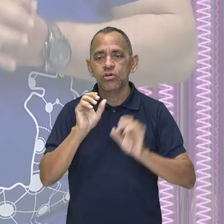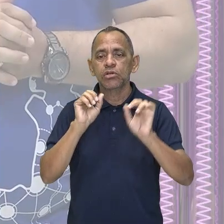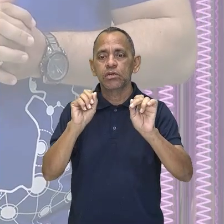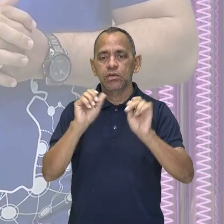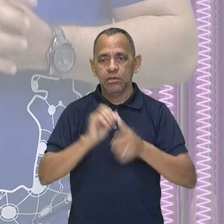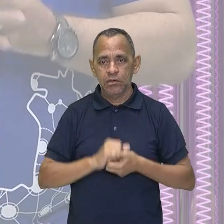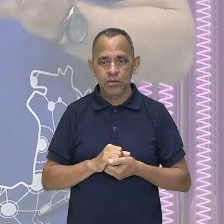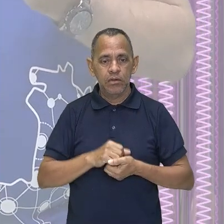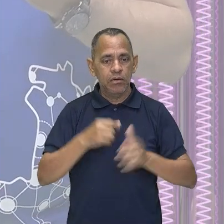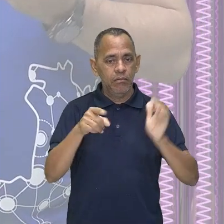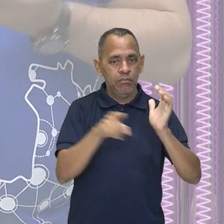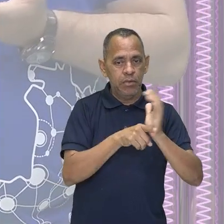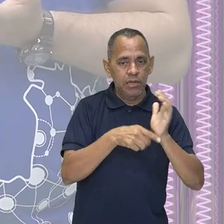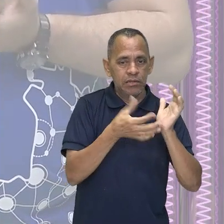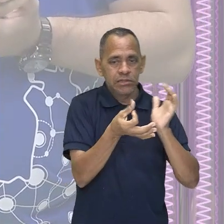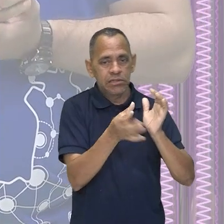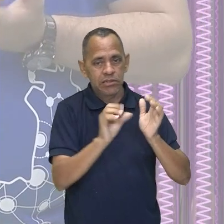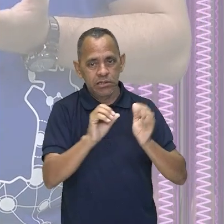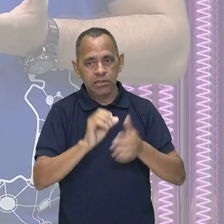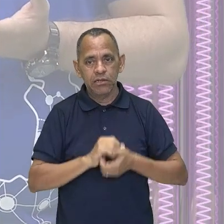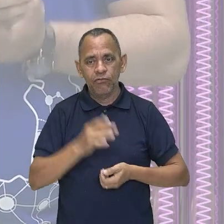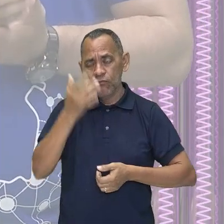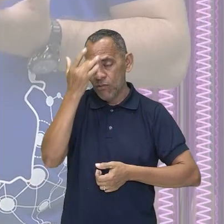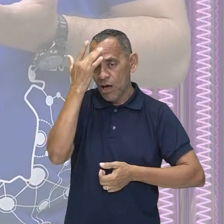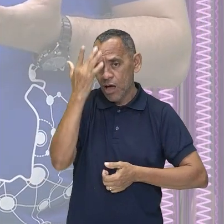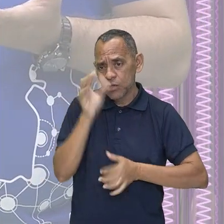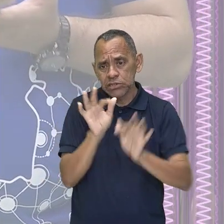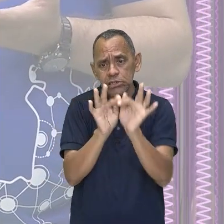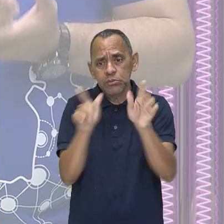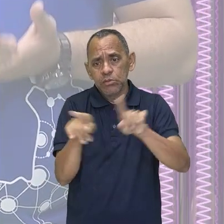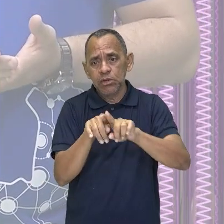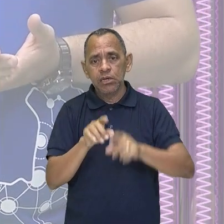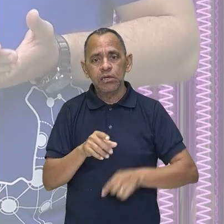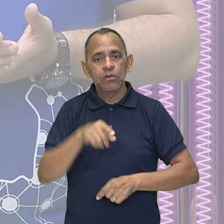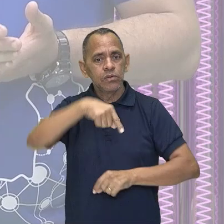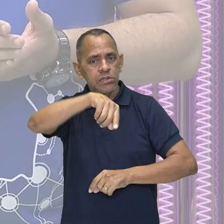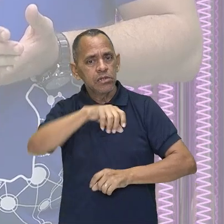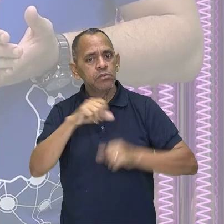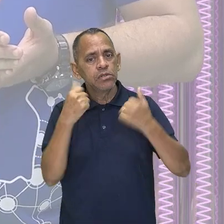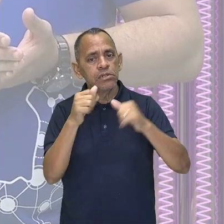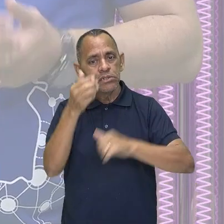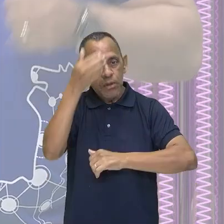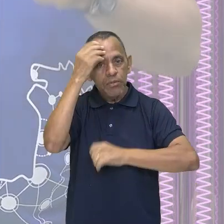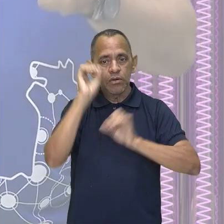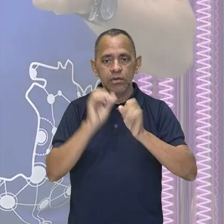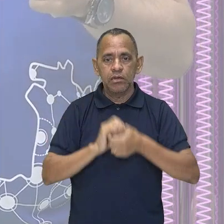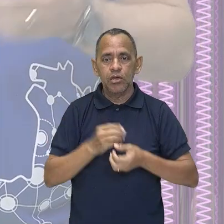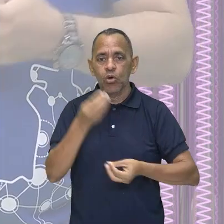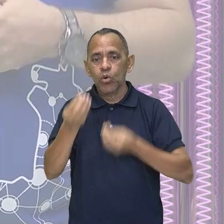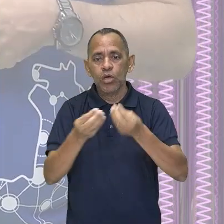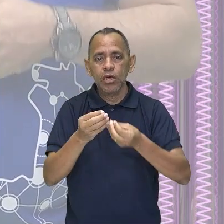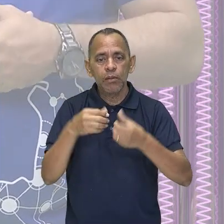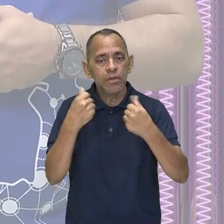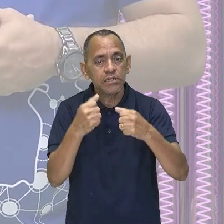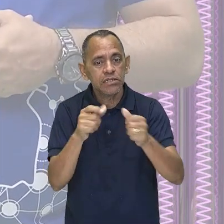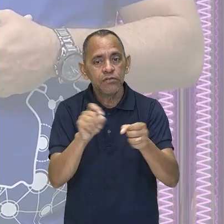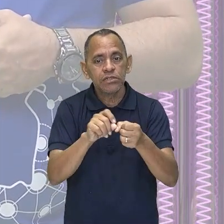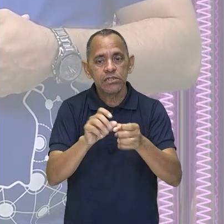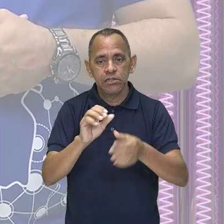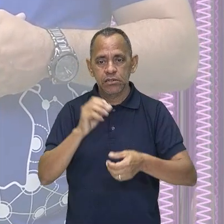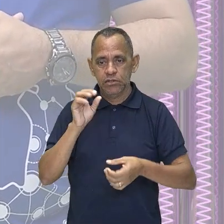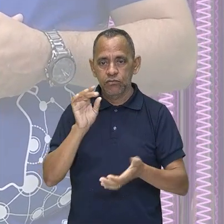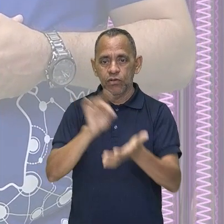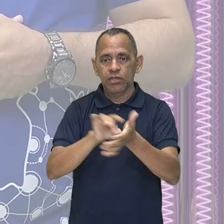Fácil e simples. Você só tem que saber o que você precisa fazer. Beleza? Vamos para